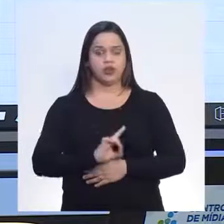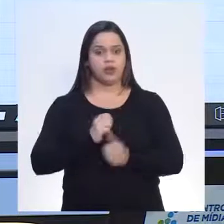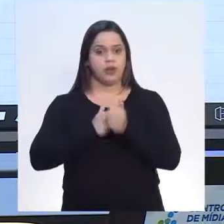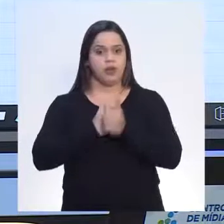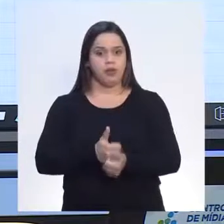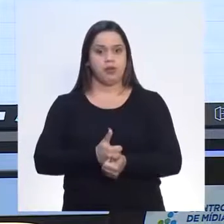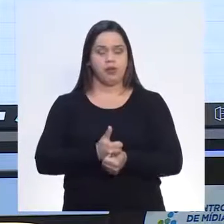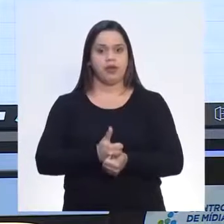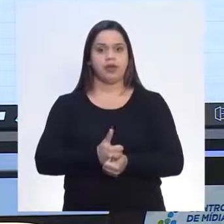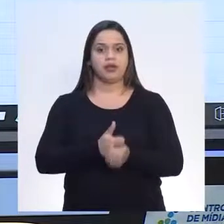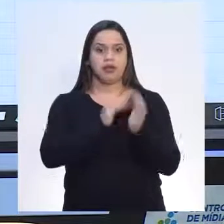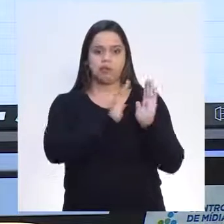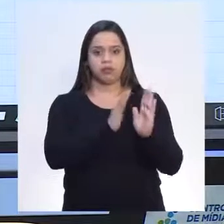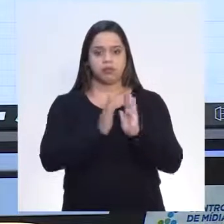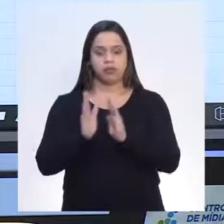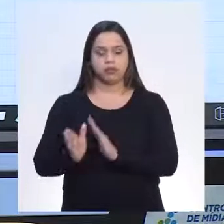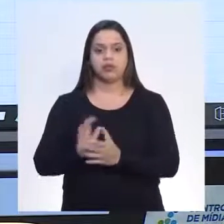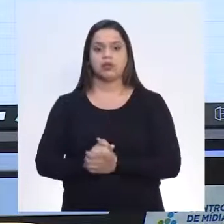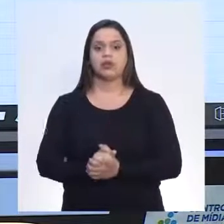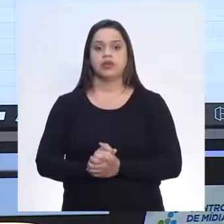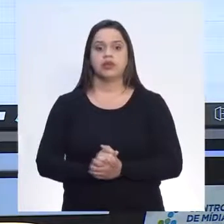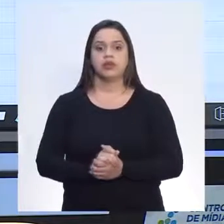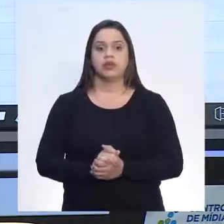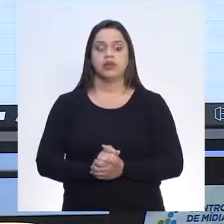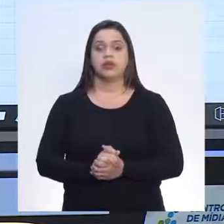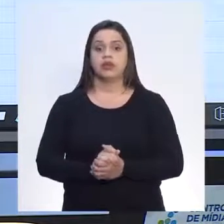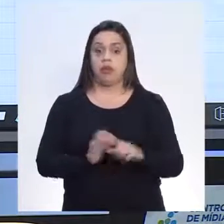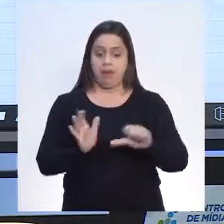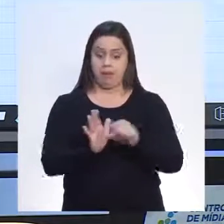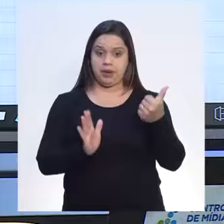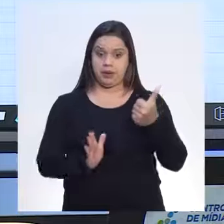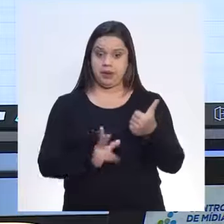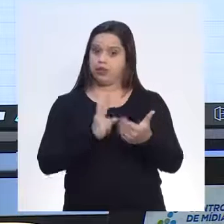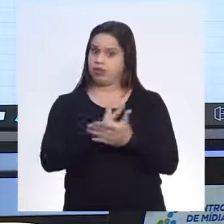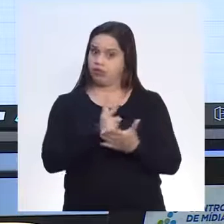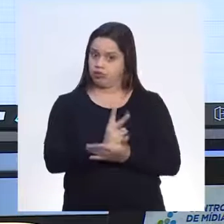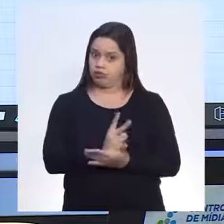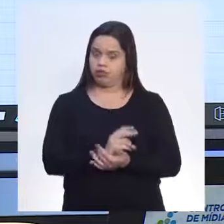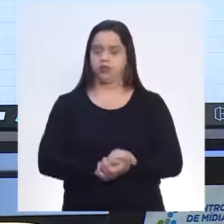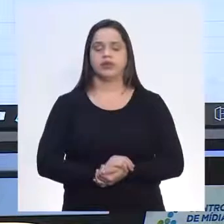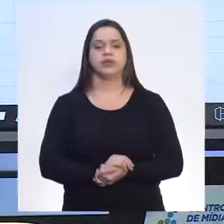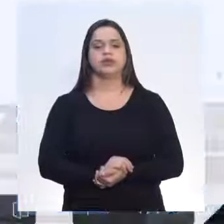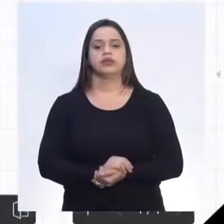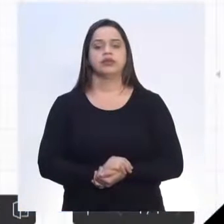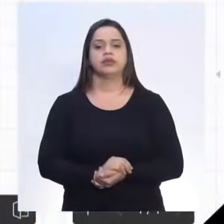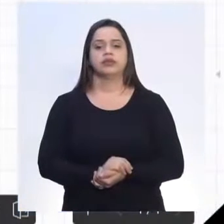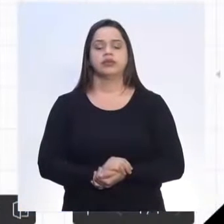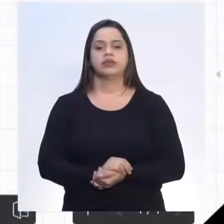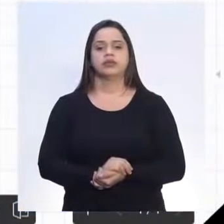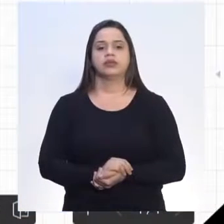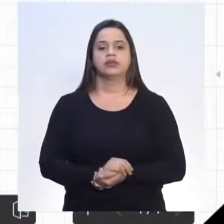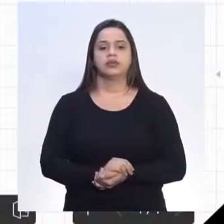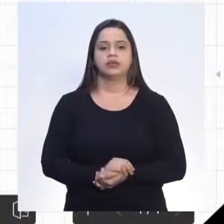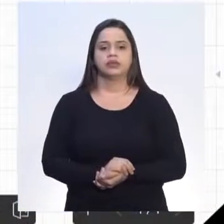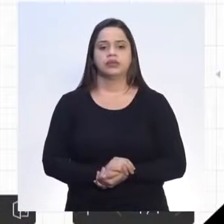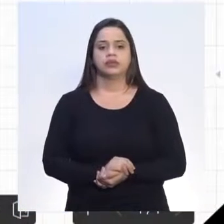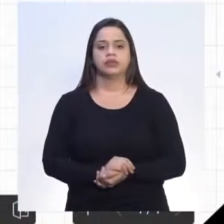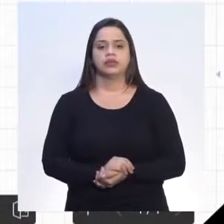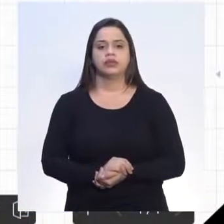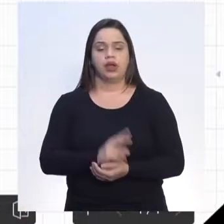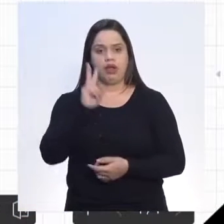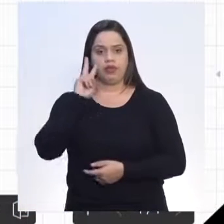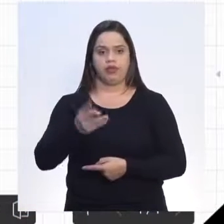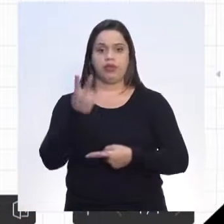acompanhar aqui no passo, que é o seguinte. Eu mantenho a primeira. Então, eu vou manter a primeira fração. Ó. Mantém a primeira fração aqui.